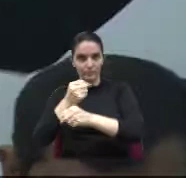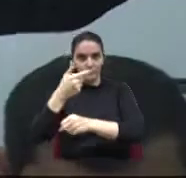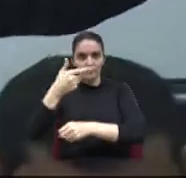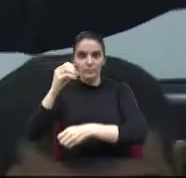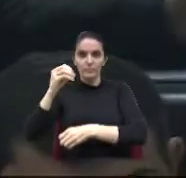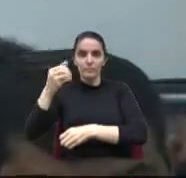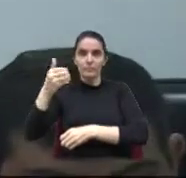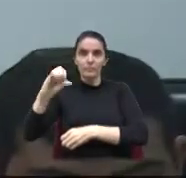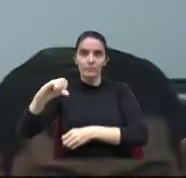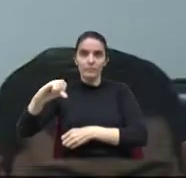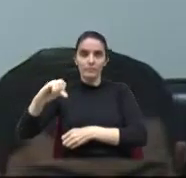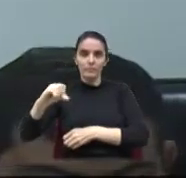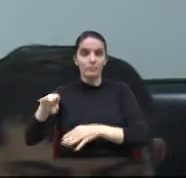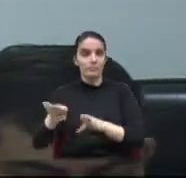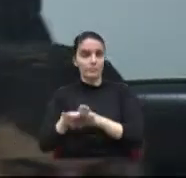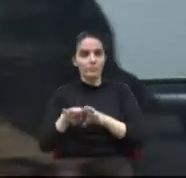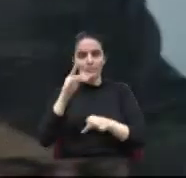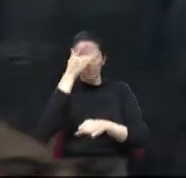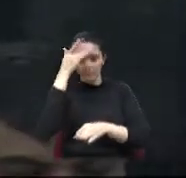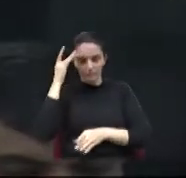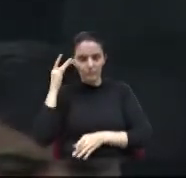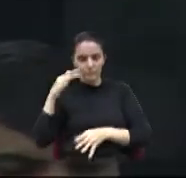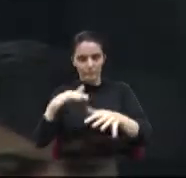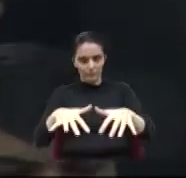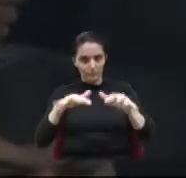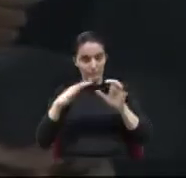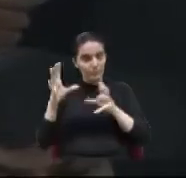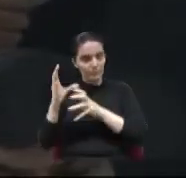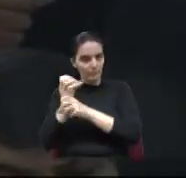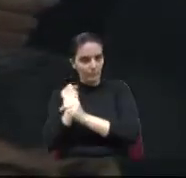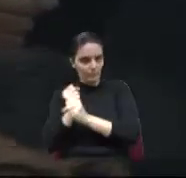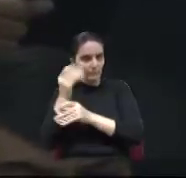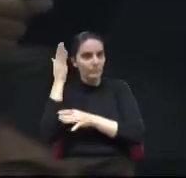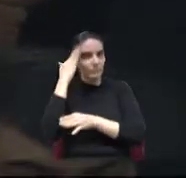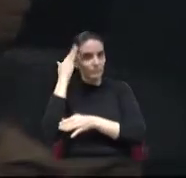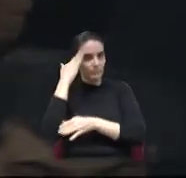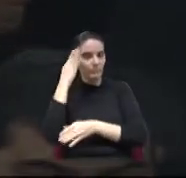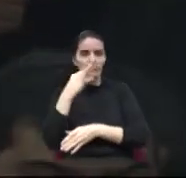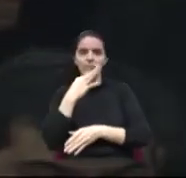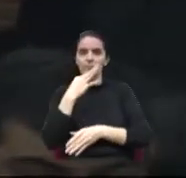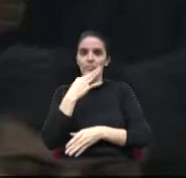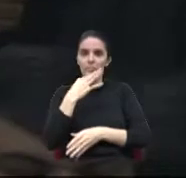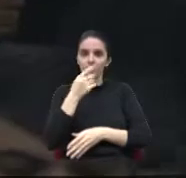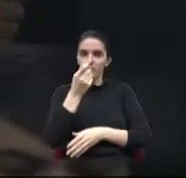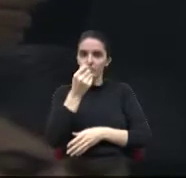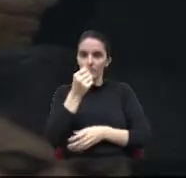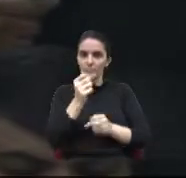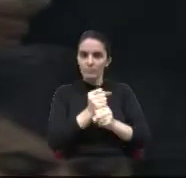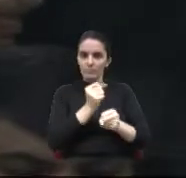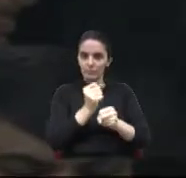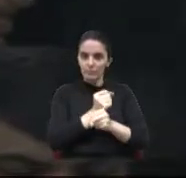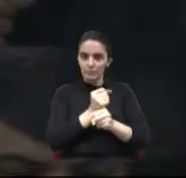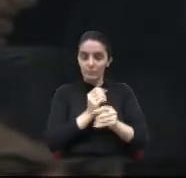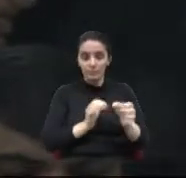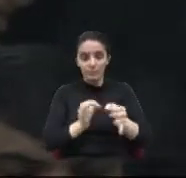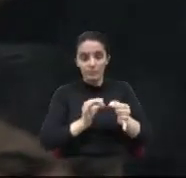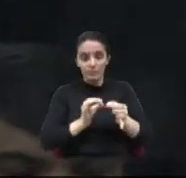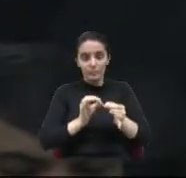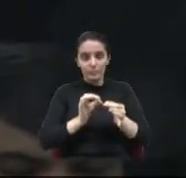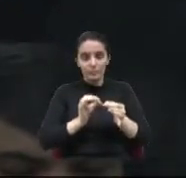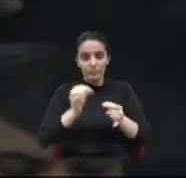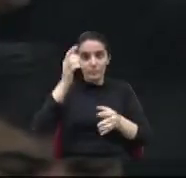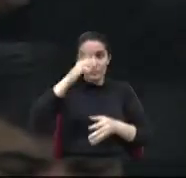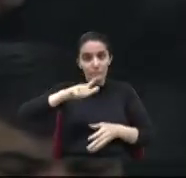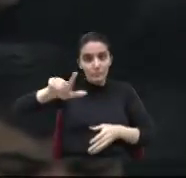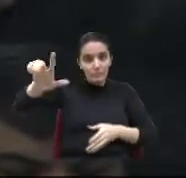Rivelbem, que é contador, que é meu amigo que está no plenário, sabe muito bem que o orçamento de um ano é feito para outro ano. Que no